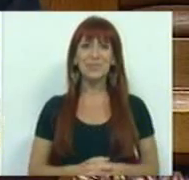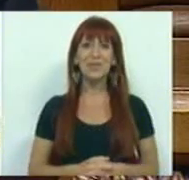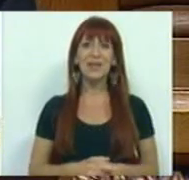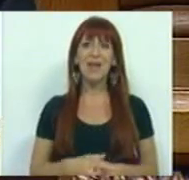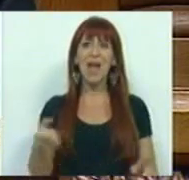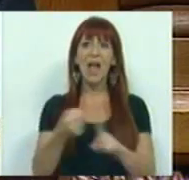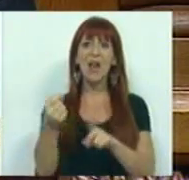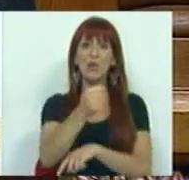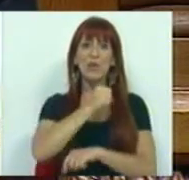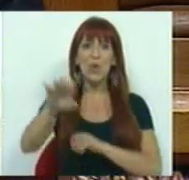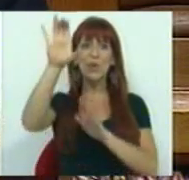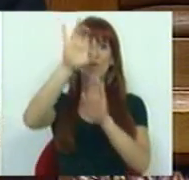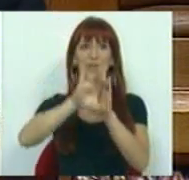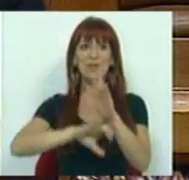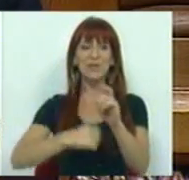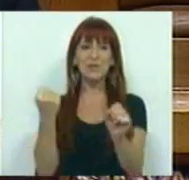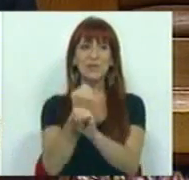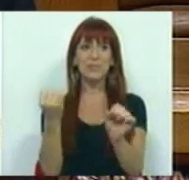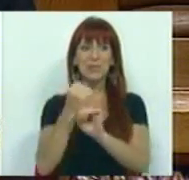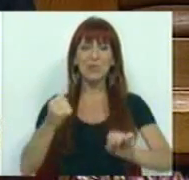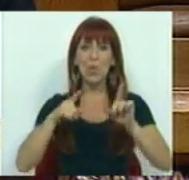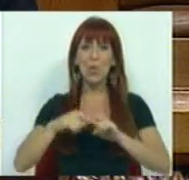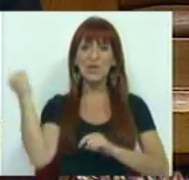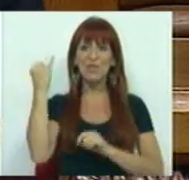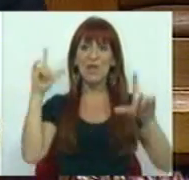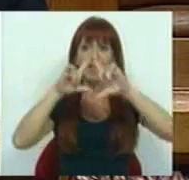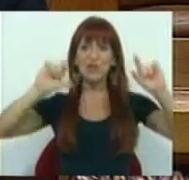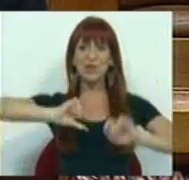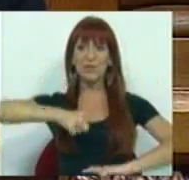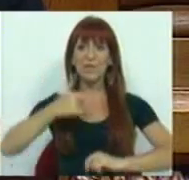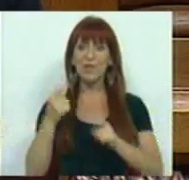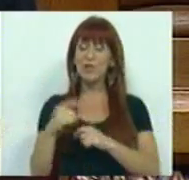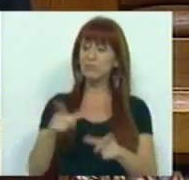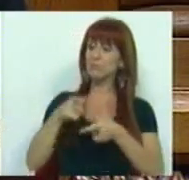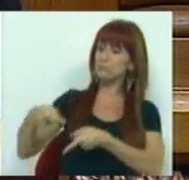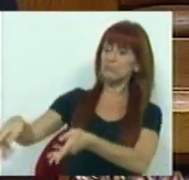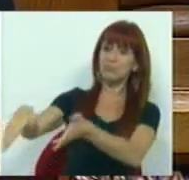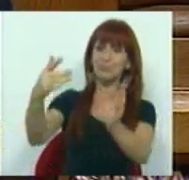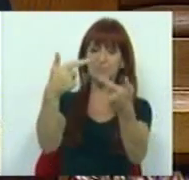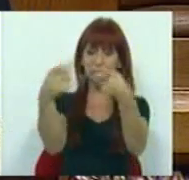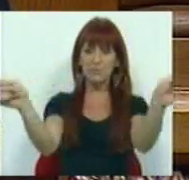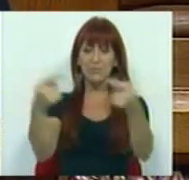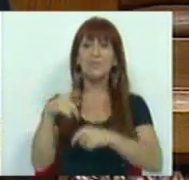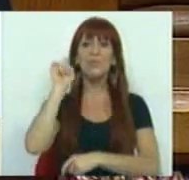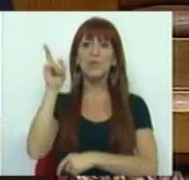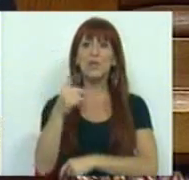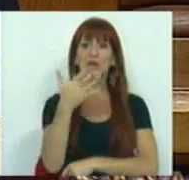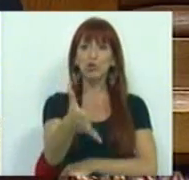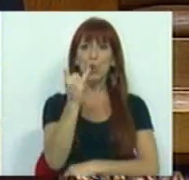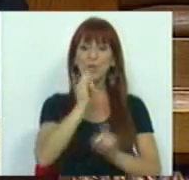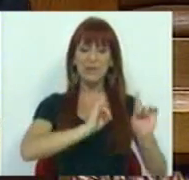A luta contra a precariedade e os falsos recibos verdes saiu à rua no passado dia 12 de